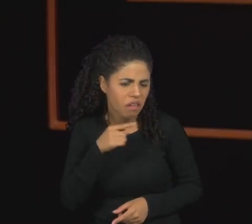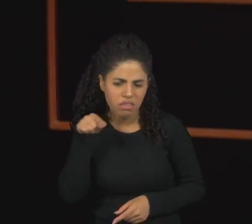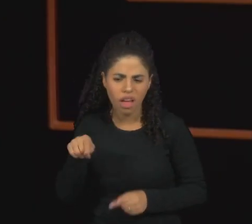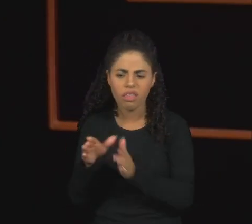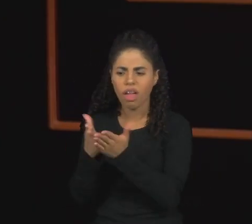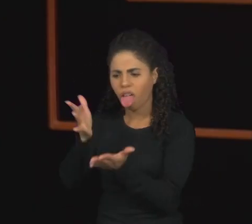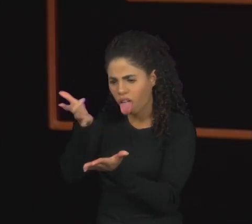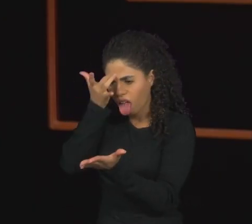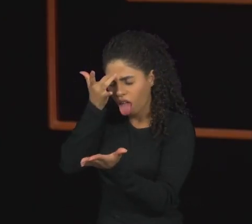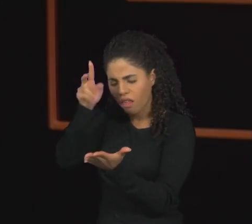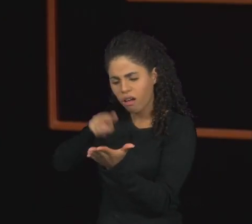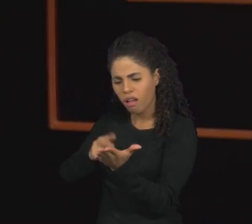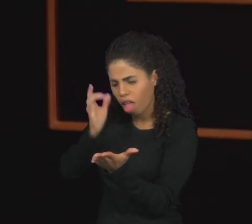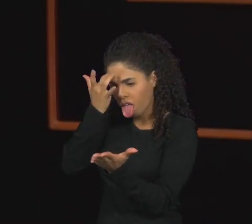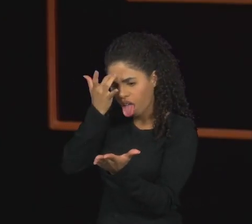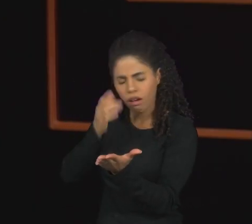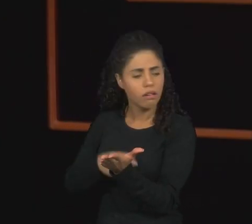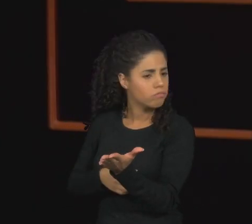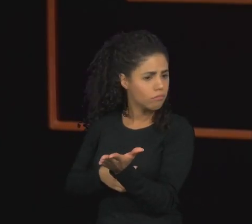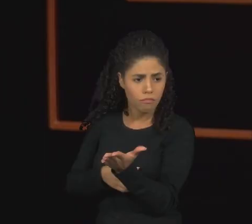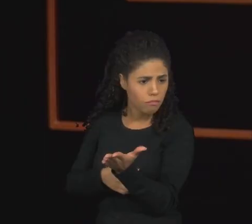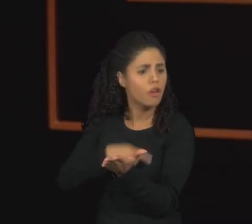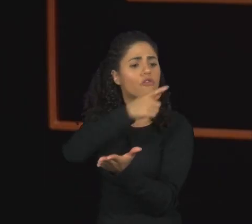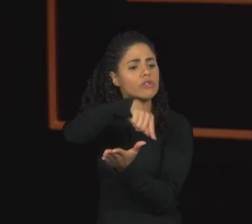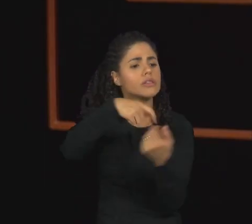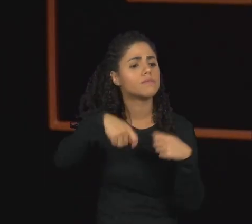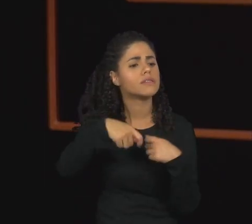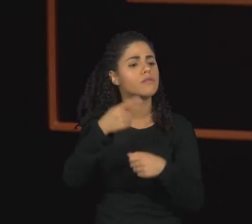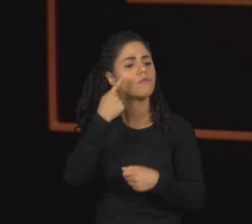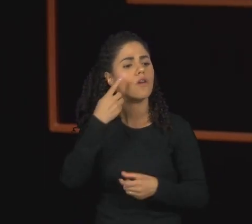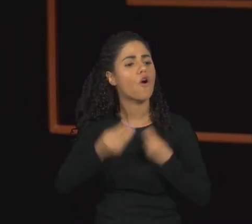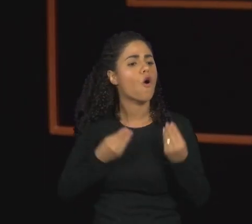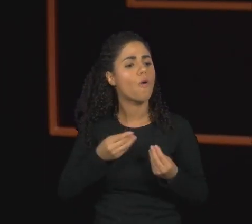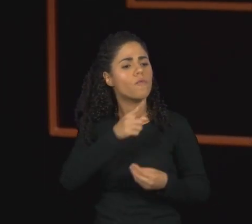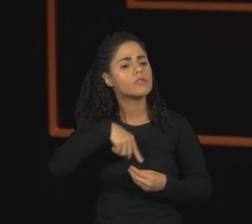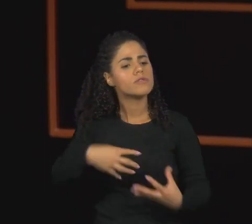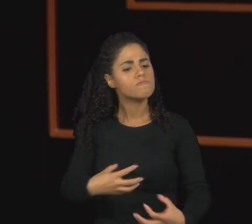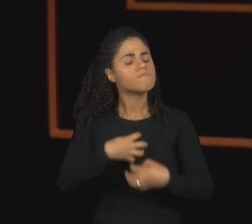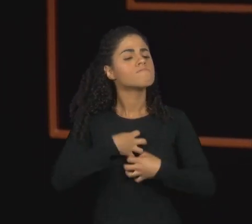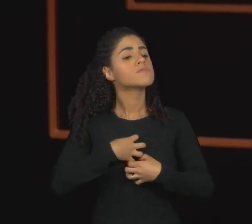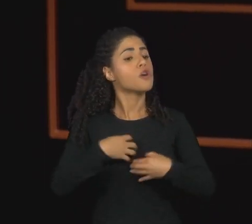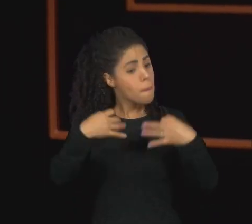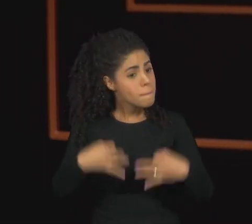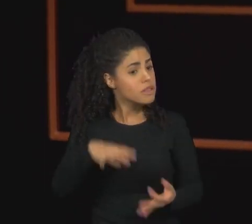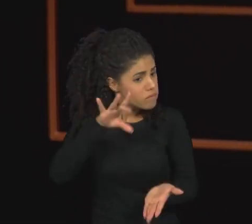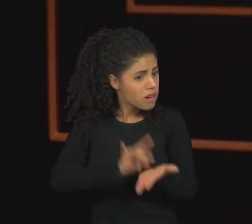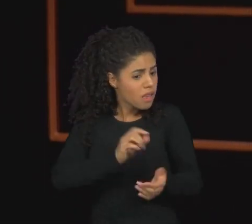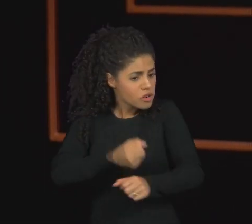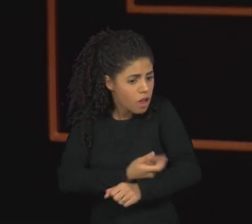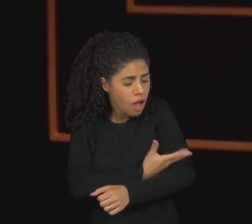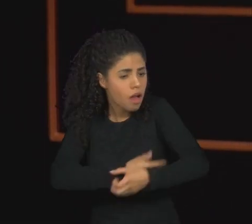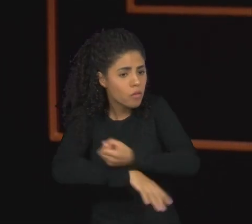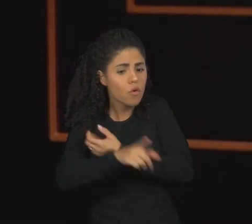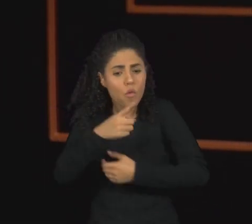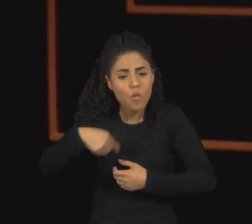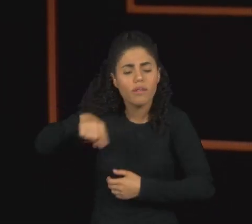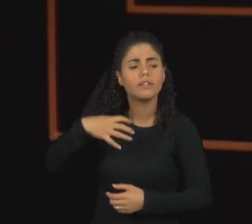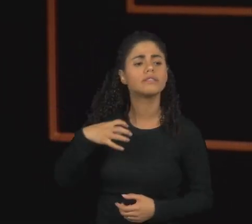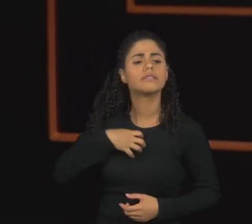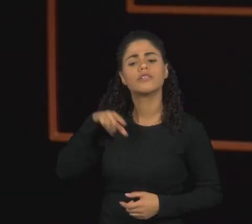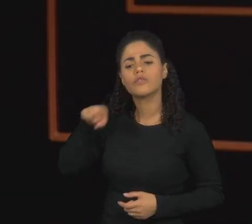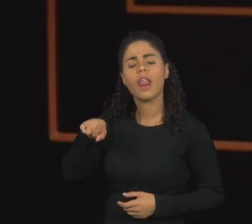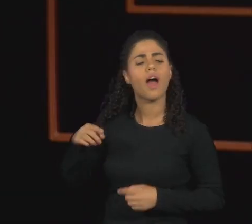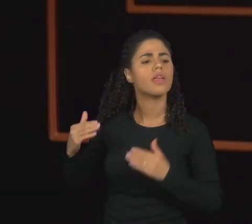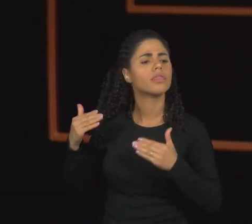decorarem aquele texto, ipsis literis, se vocês não sentirem o que os jagunços sentem no meio